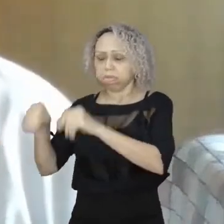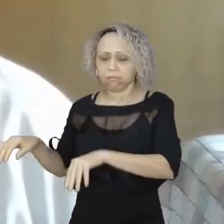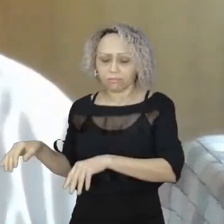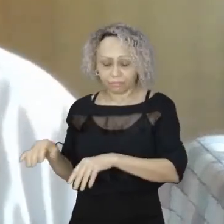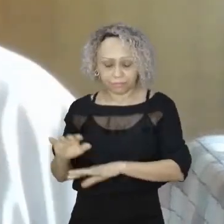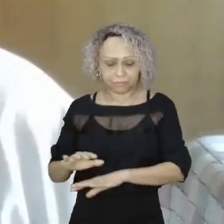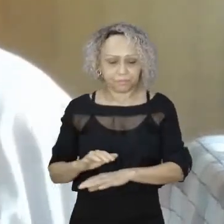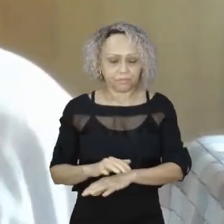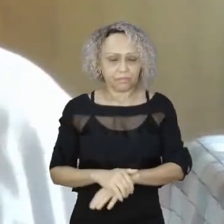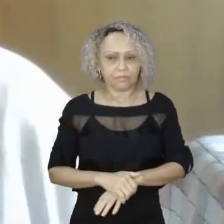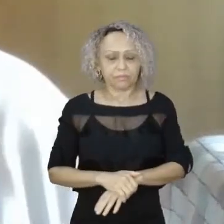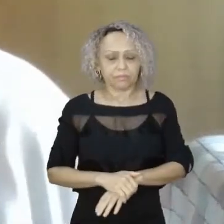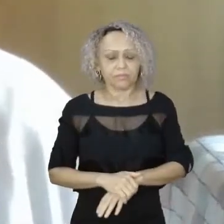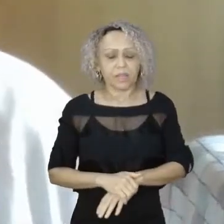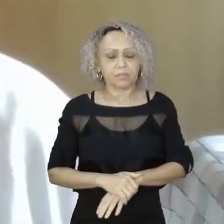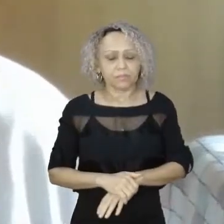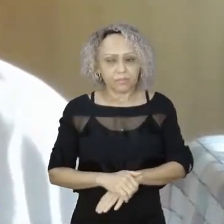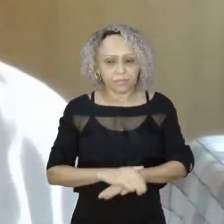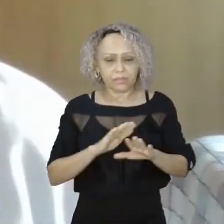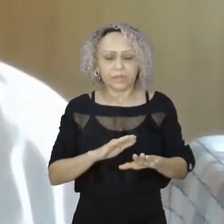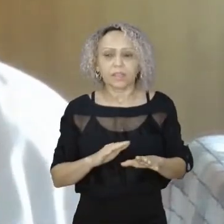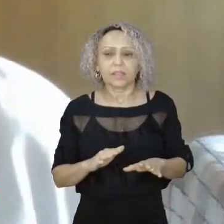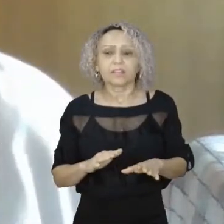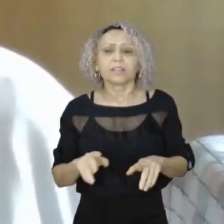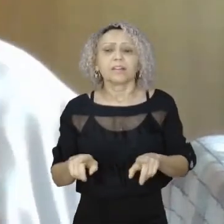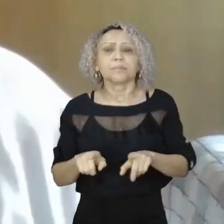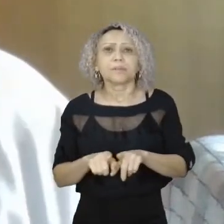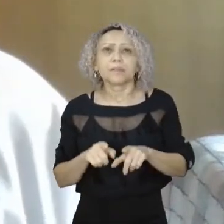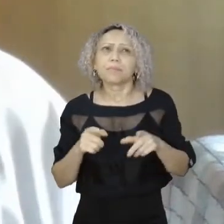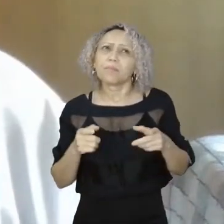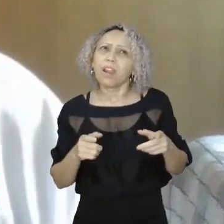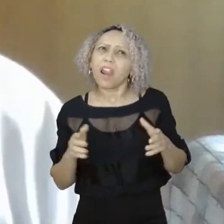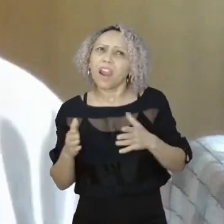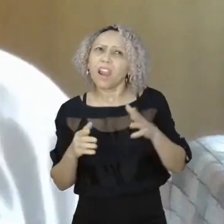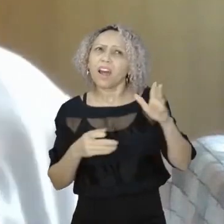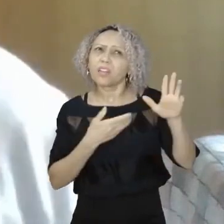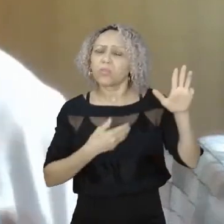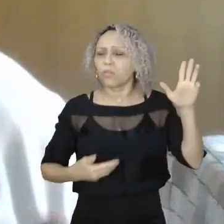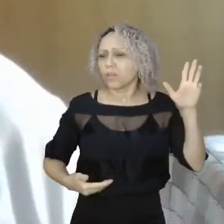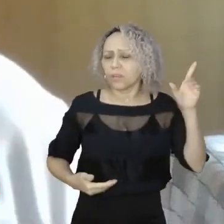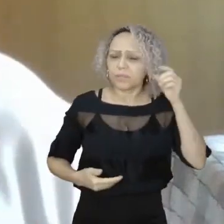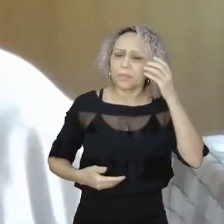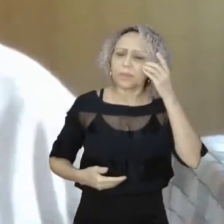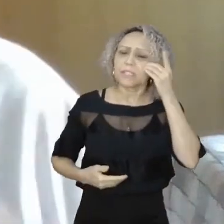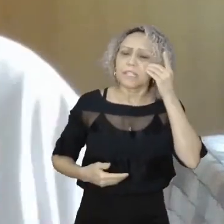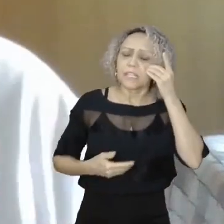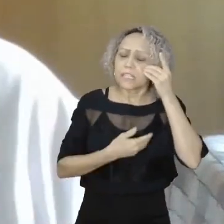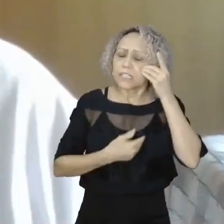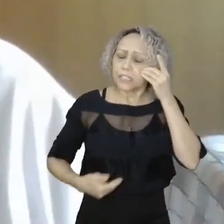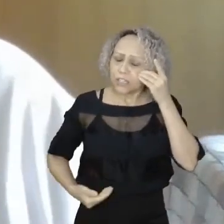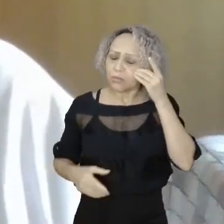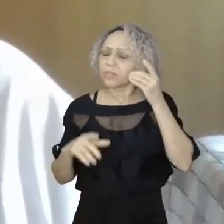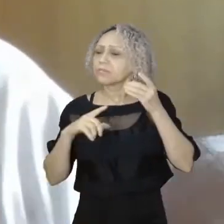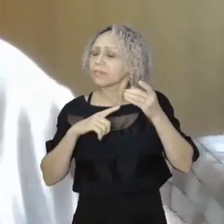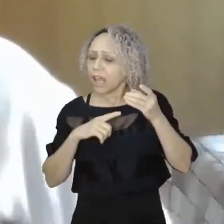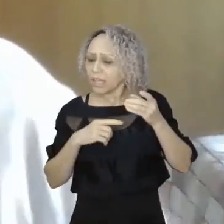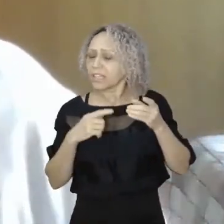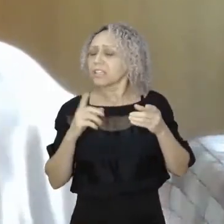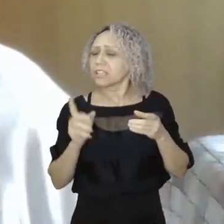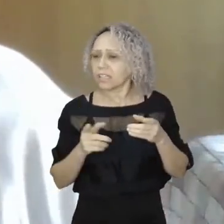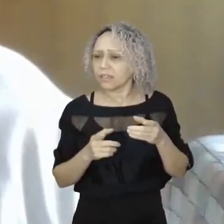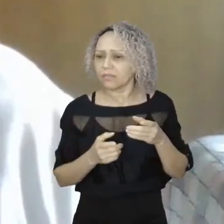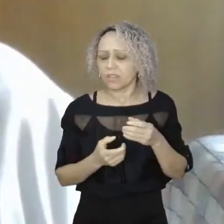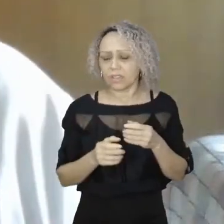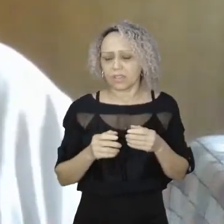Dilma, né, de inserir a população negra no cenário nacional. Essa inserção, ela se deve